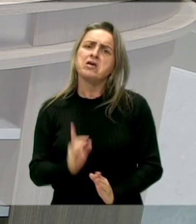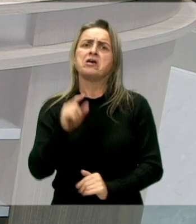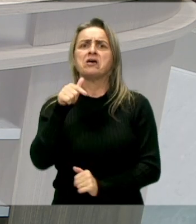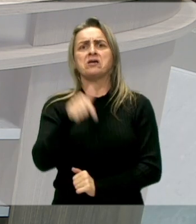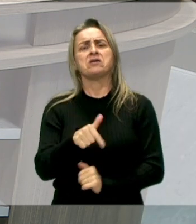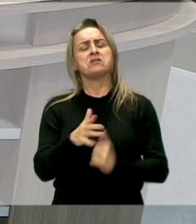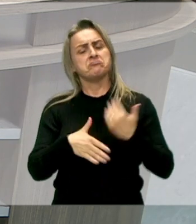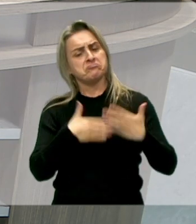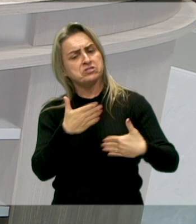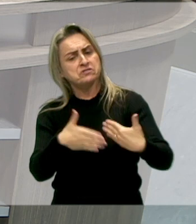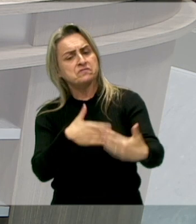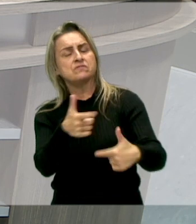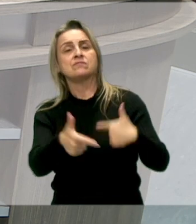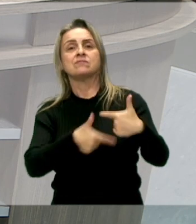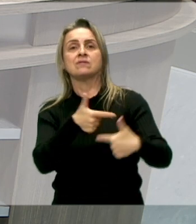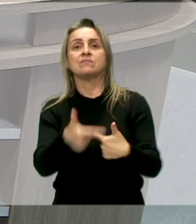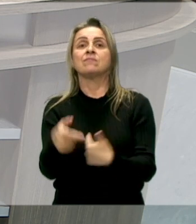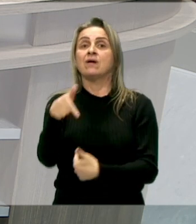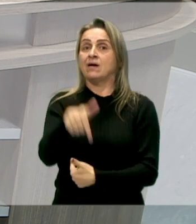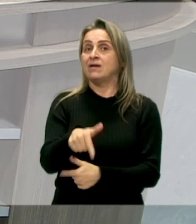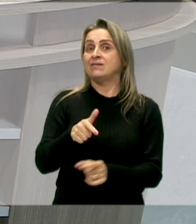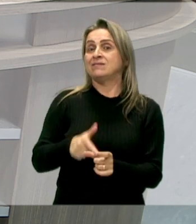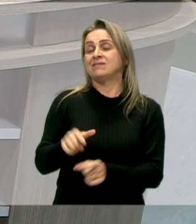seu trabalho. E,